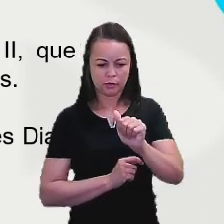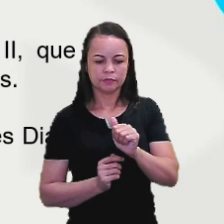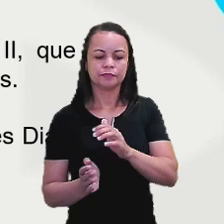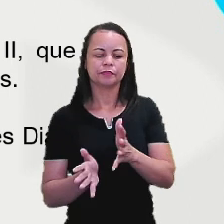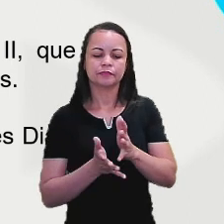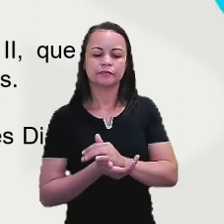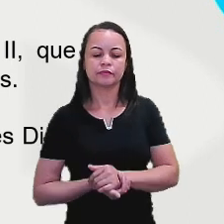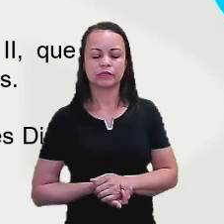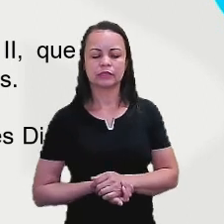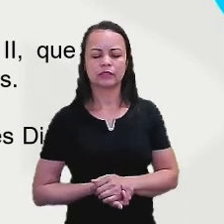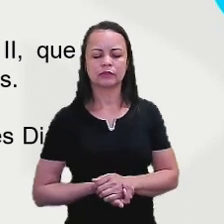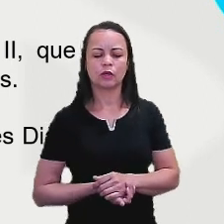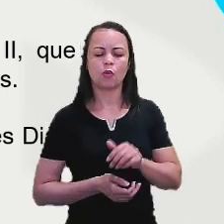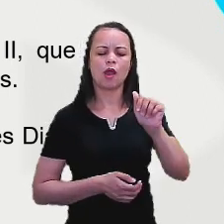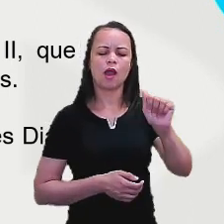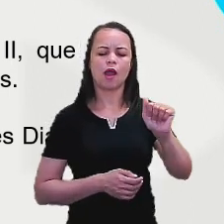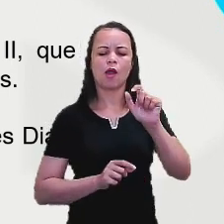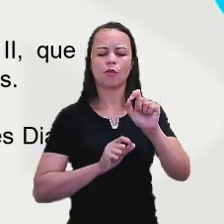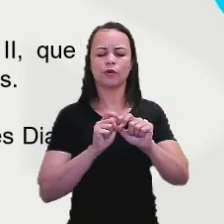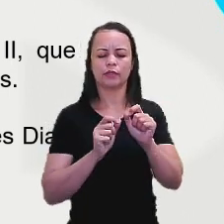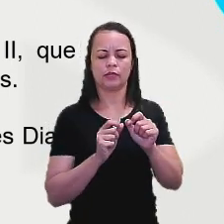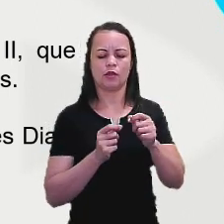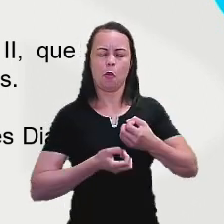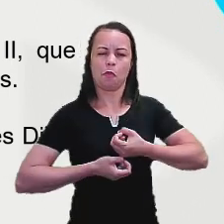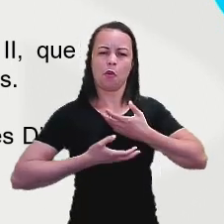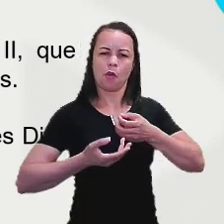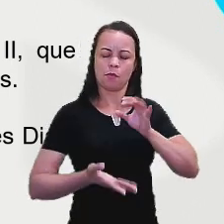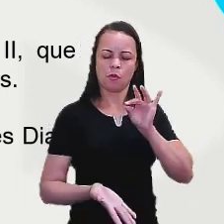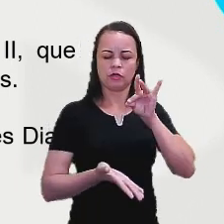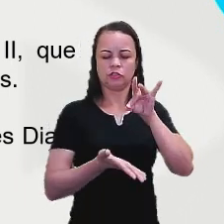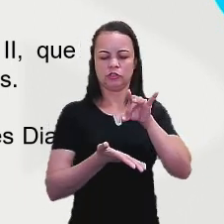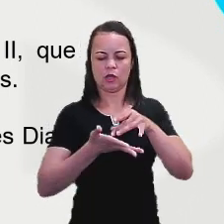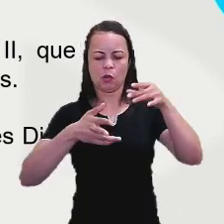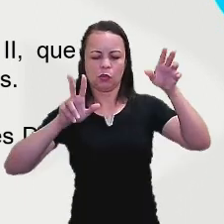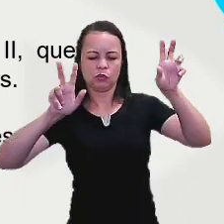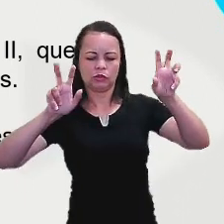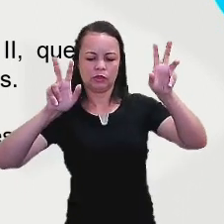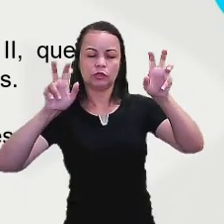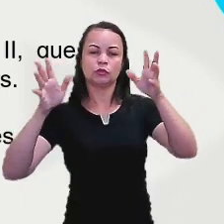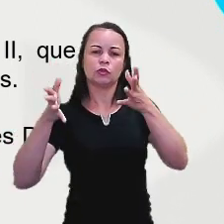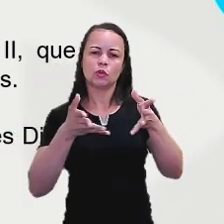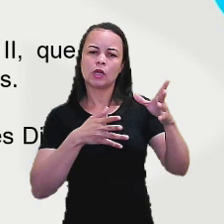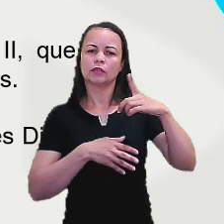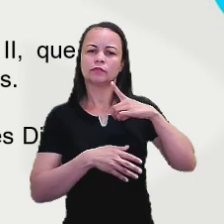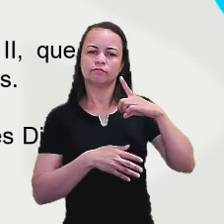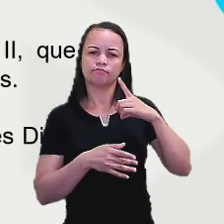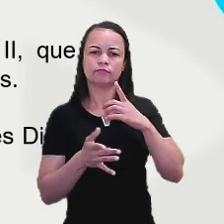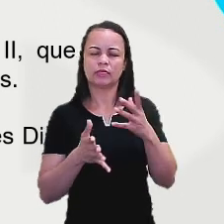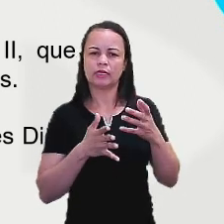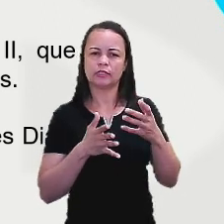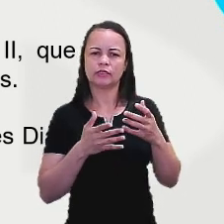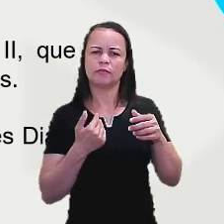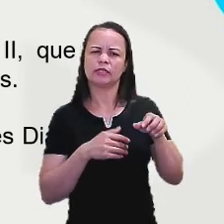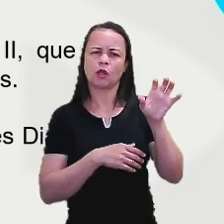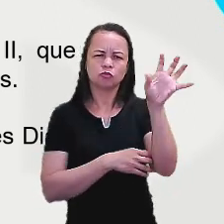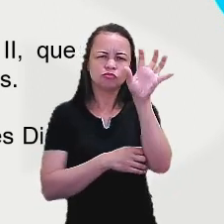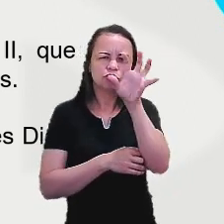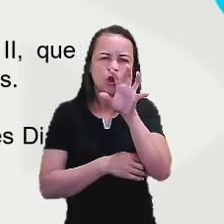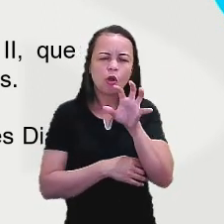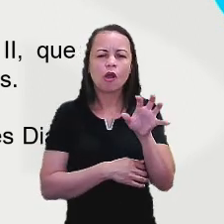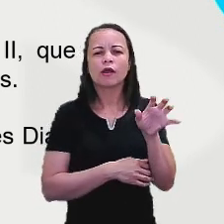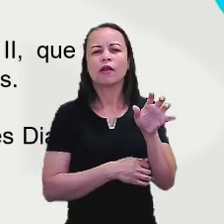original, o exílio a que Gonçalves Dias se refere no título tem dimensão geográfica, o que é